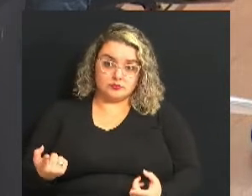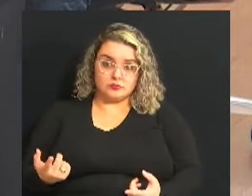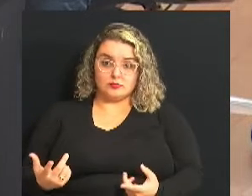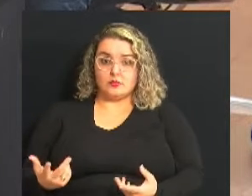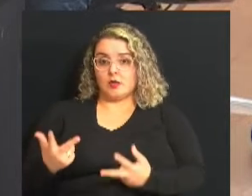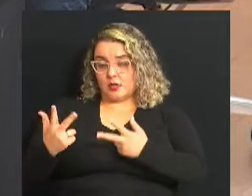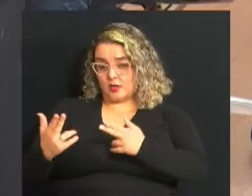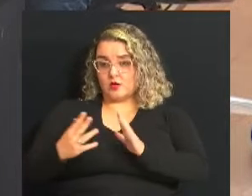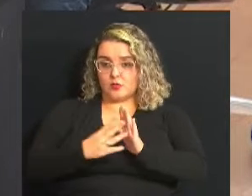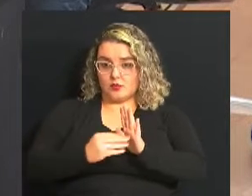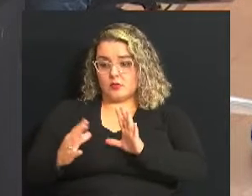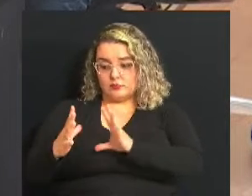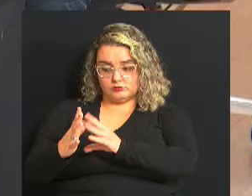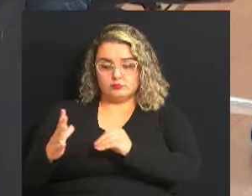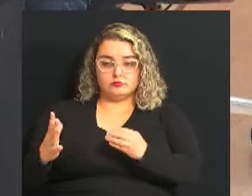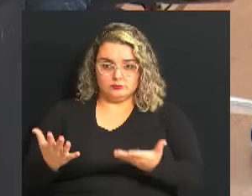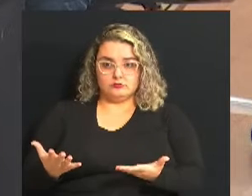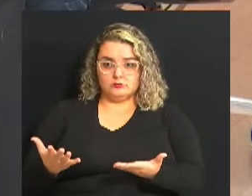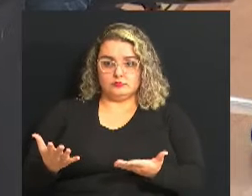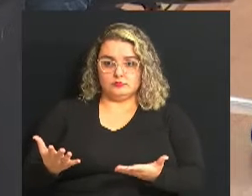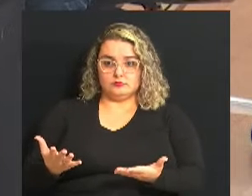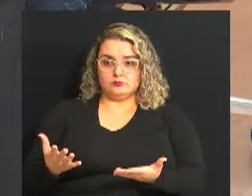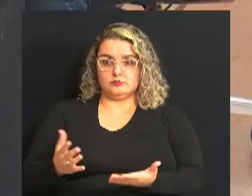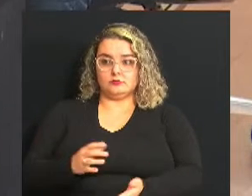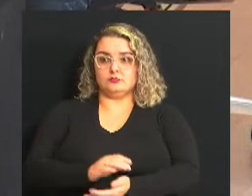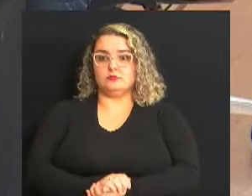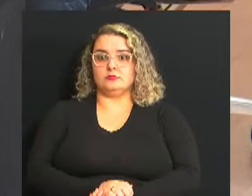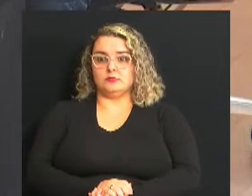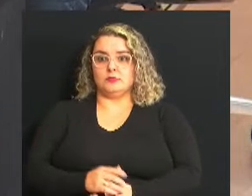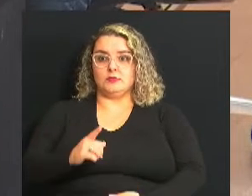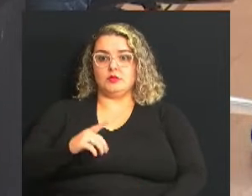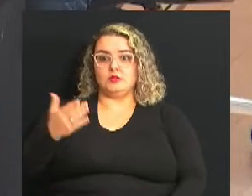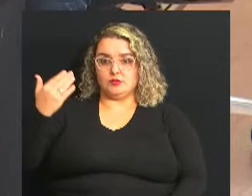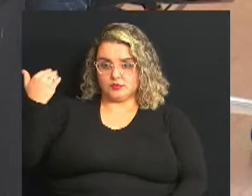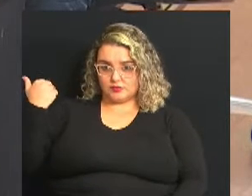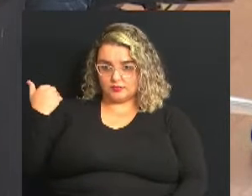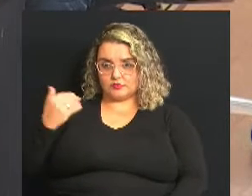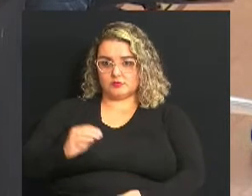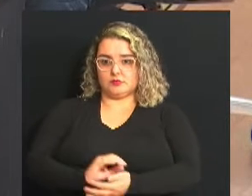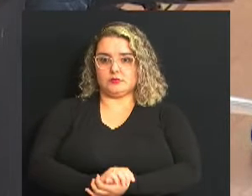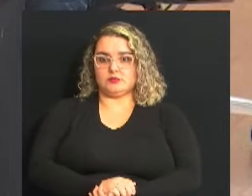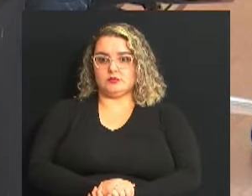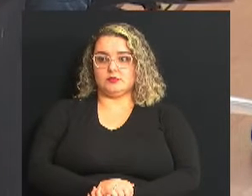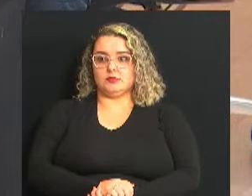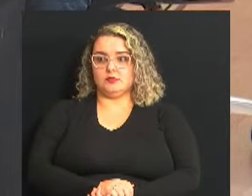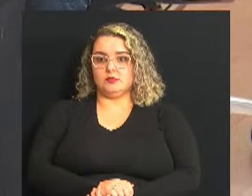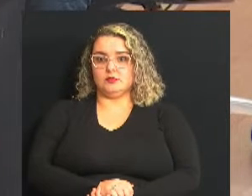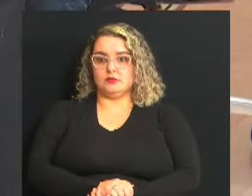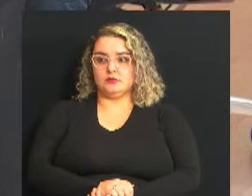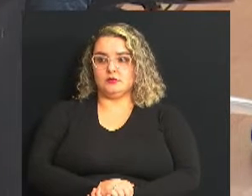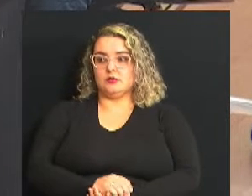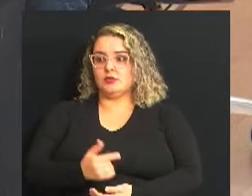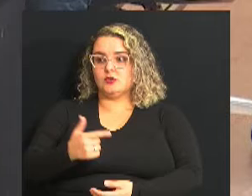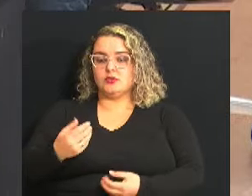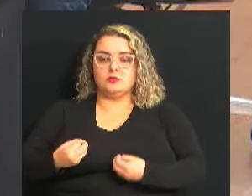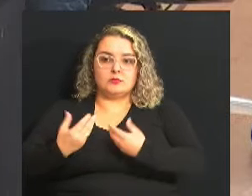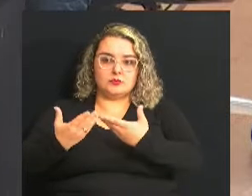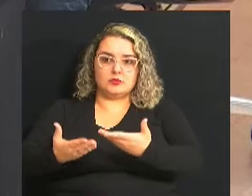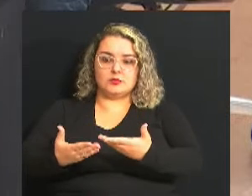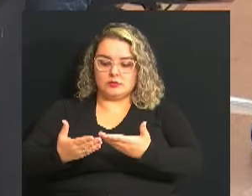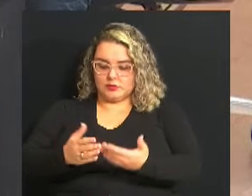modelo que o CNPq tinha, né? Que eles tinham. Não tínhamos como ceder, né?